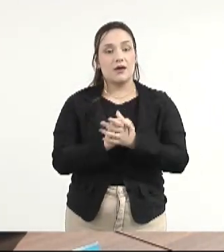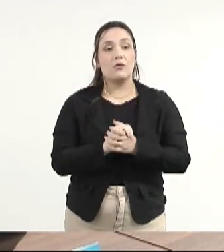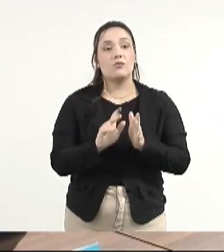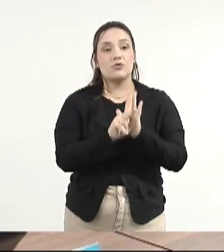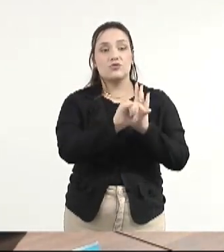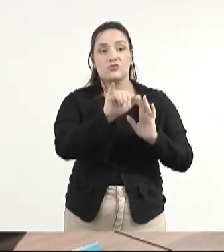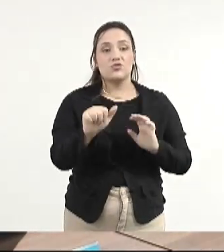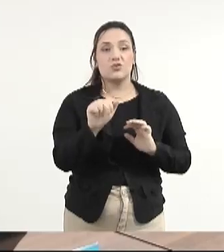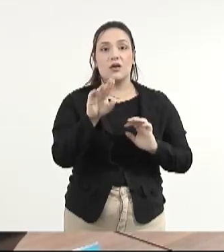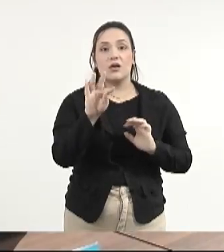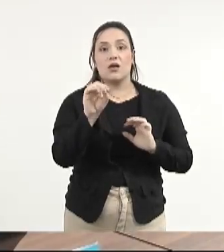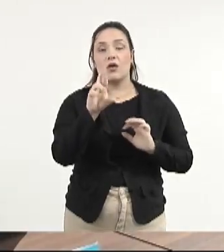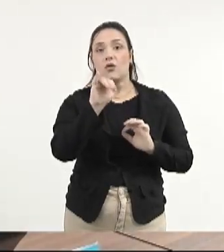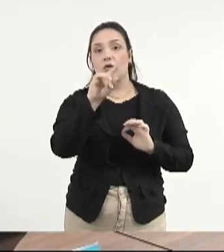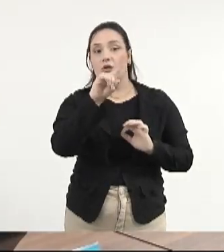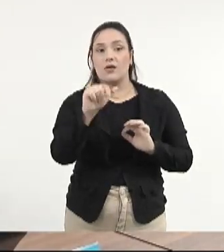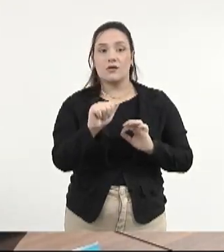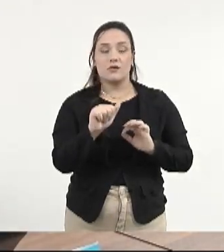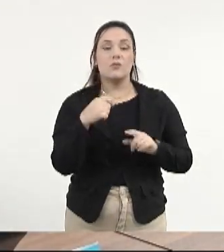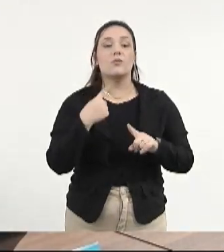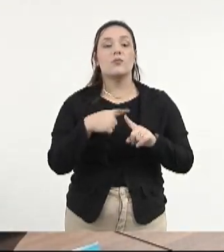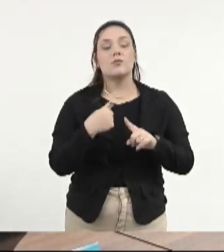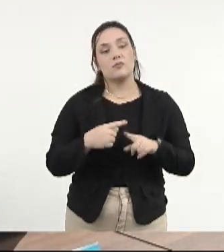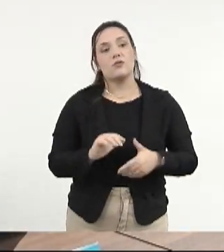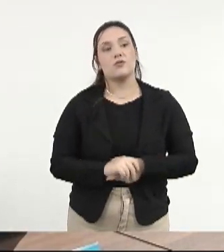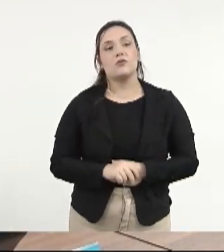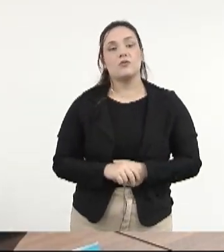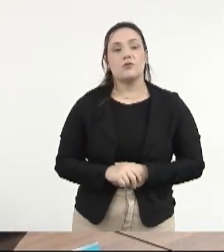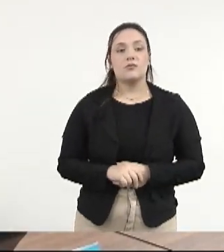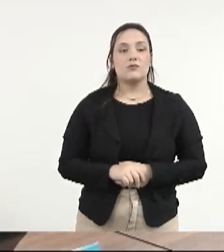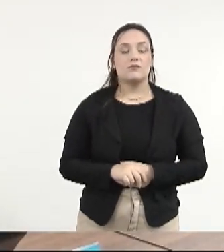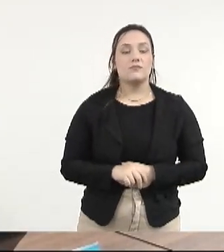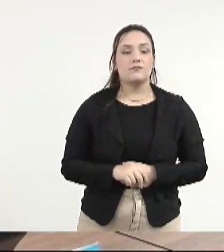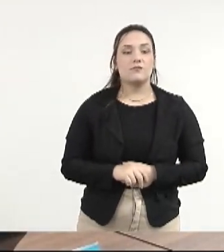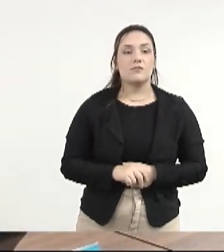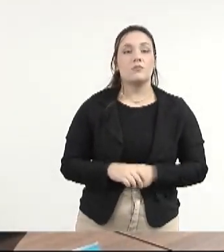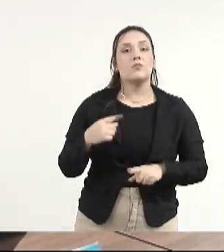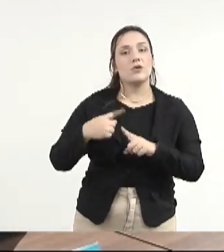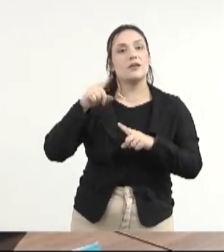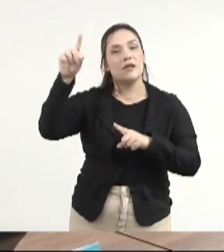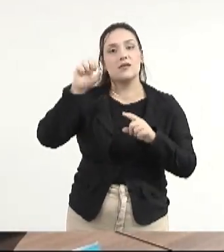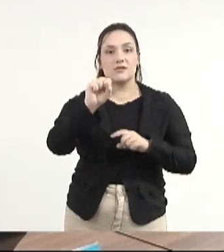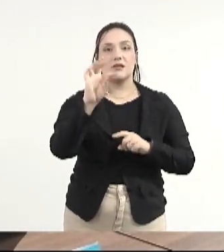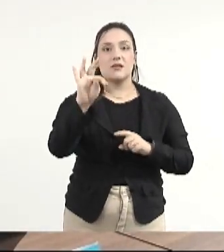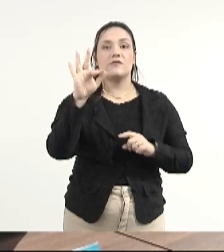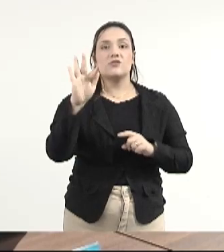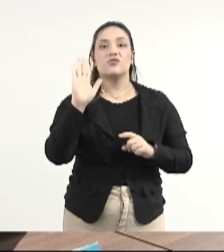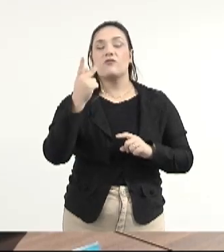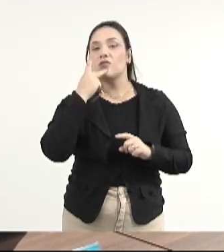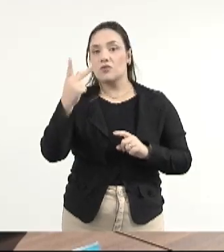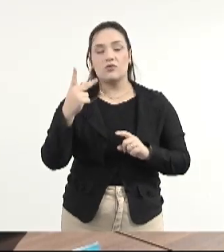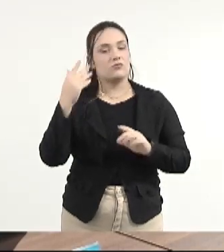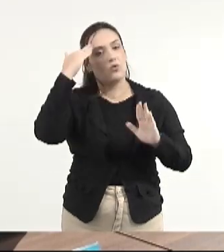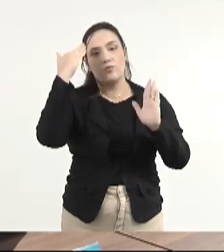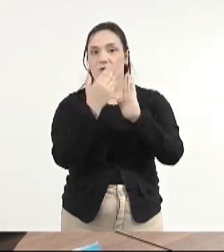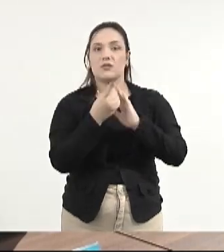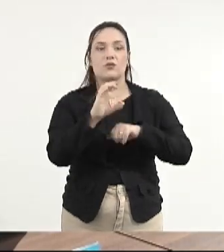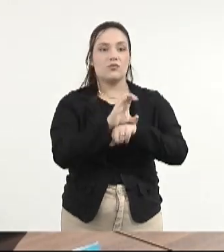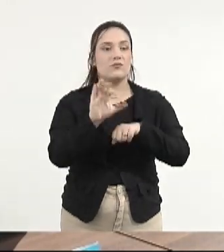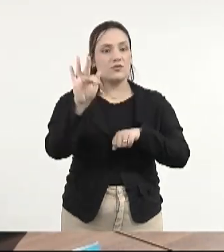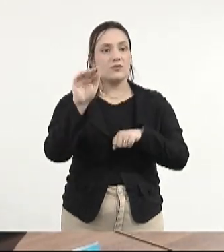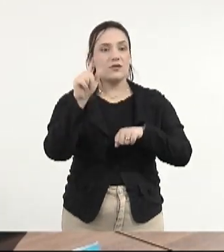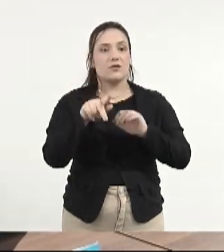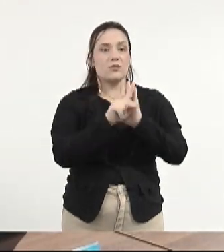projeto autorizativo chegar a plenário. Com qual ressalva que eu faço? Que o Supremo Tribunal Federal já considerou inconstitucional